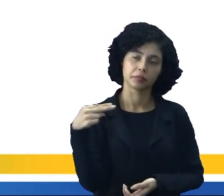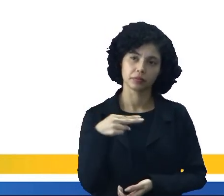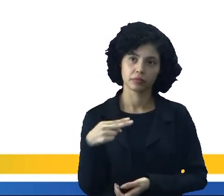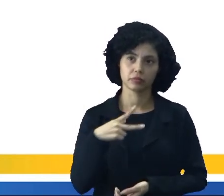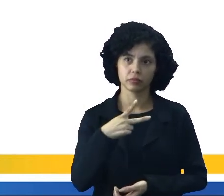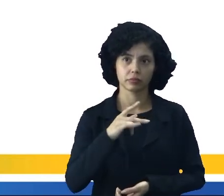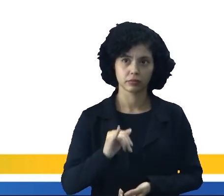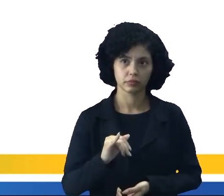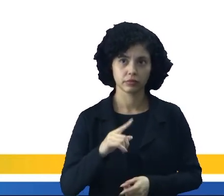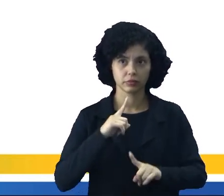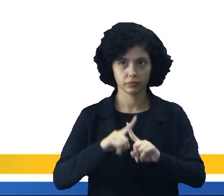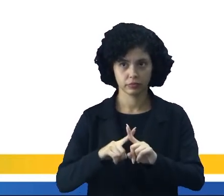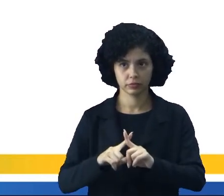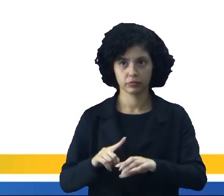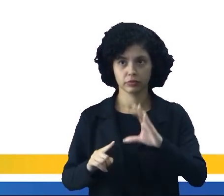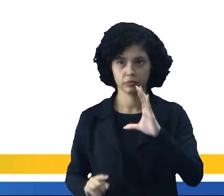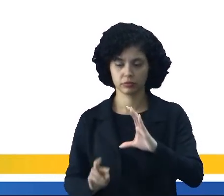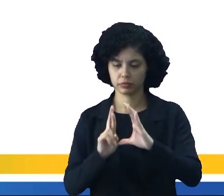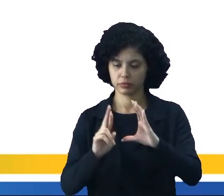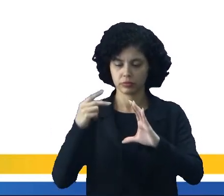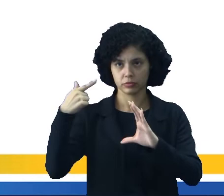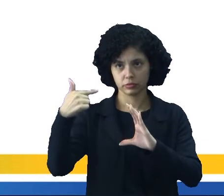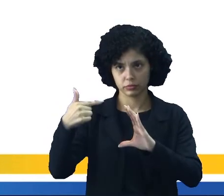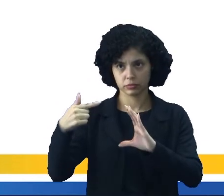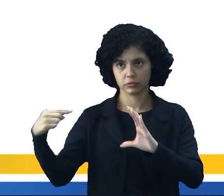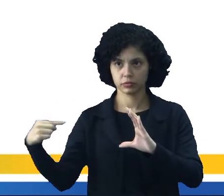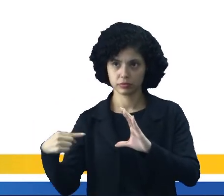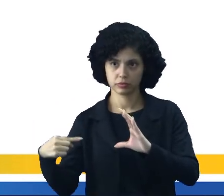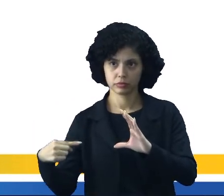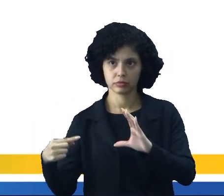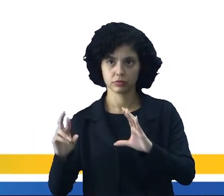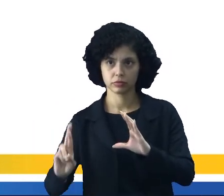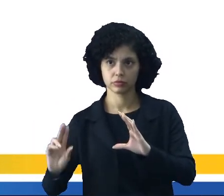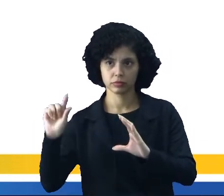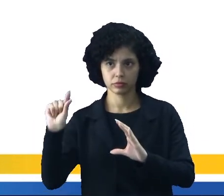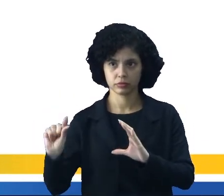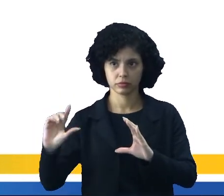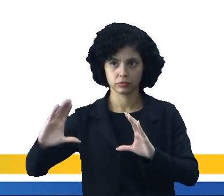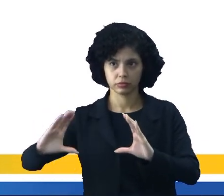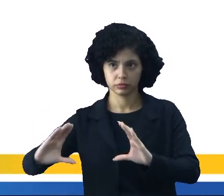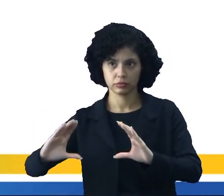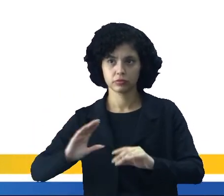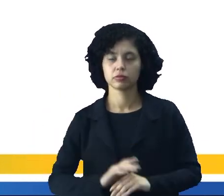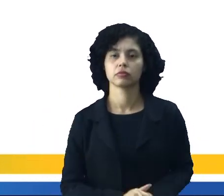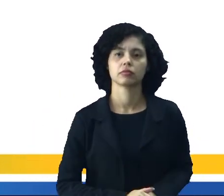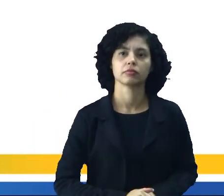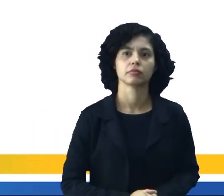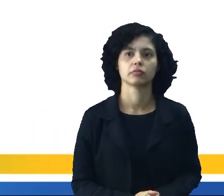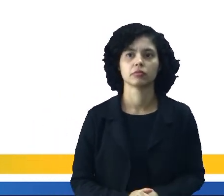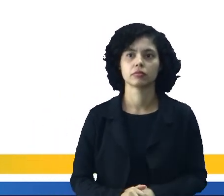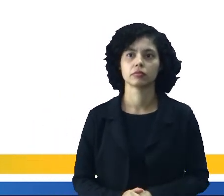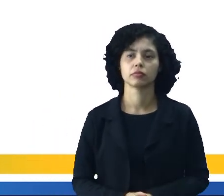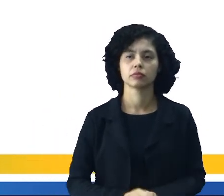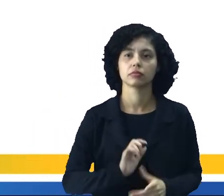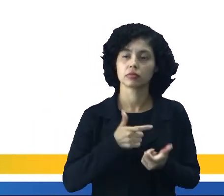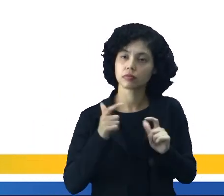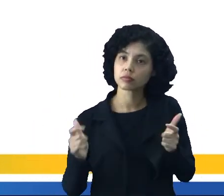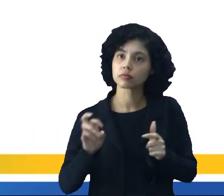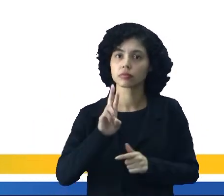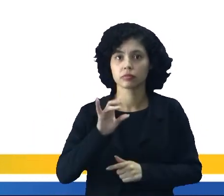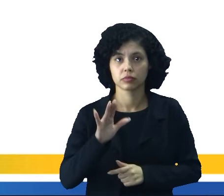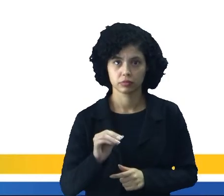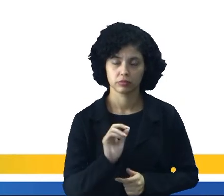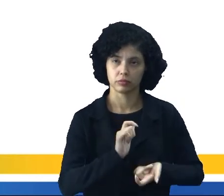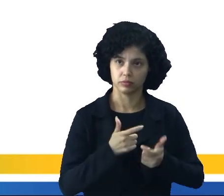temos que a área é igual a pi que multiplica o raio maior ao quadrado menos o raio menor ao quadrado o raio maior